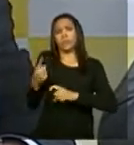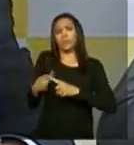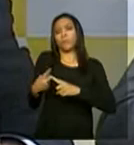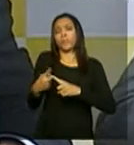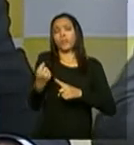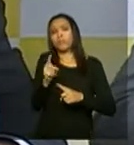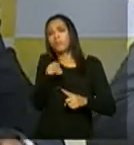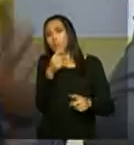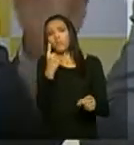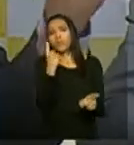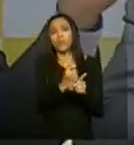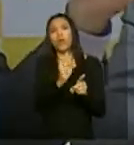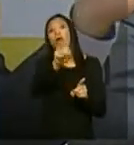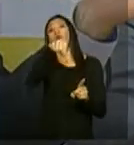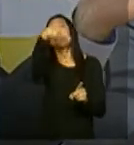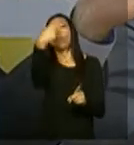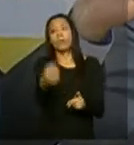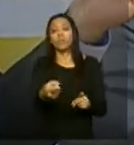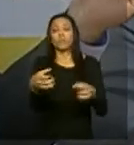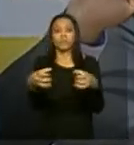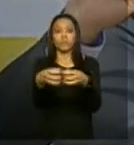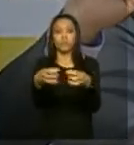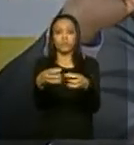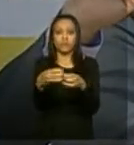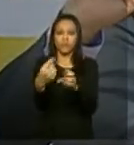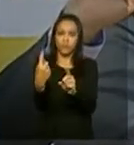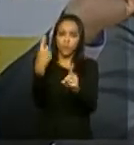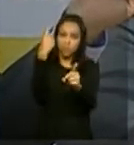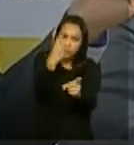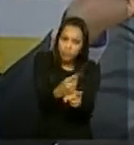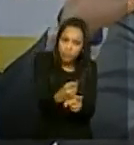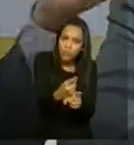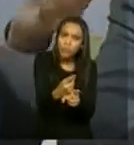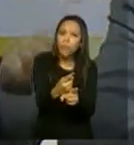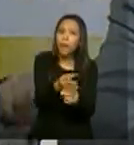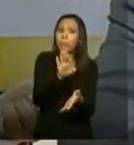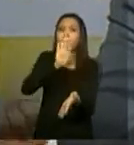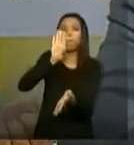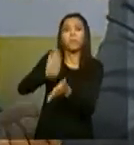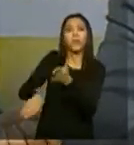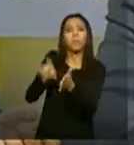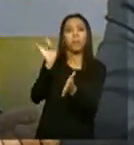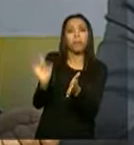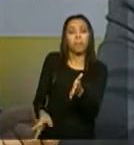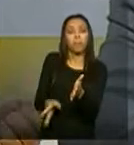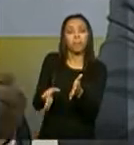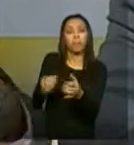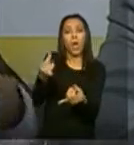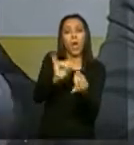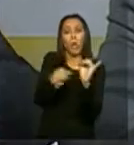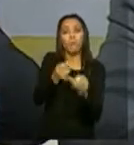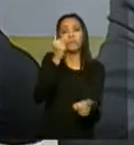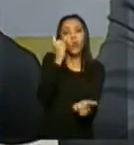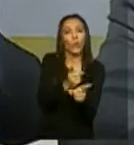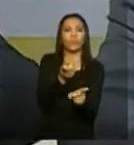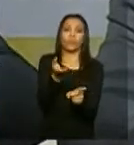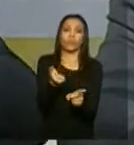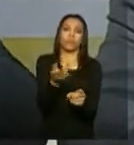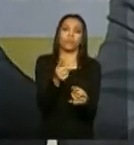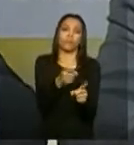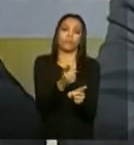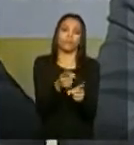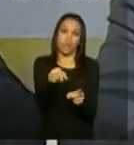14 ano e disse que então se perdeu a medalha pela competência o que se encontrou a substância poder